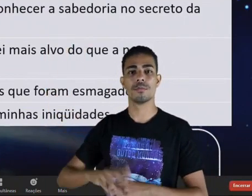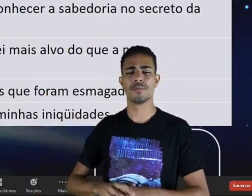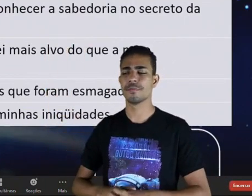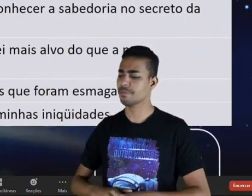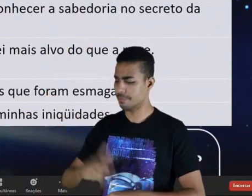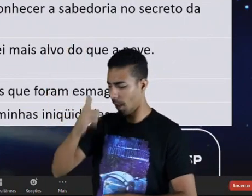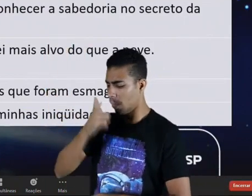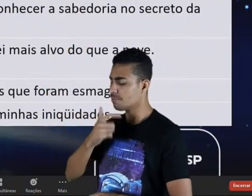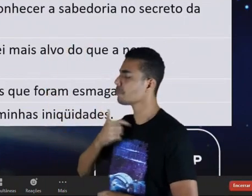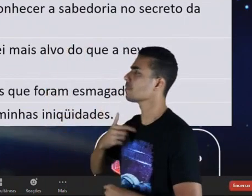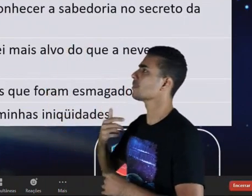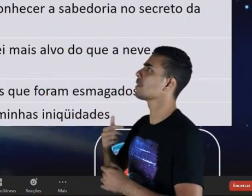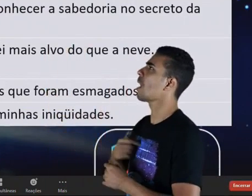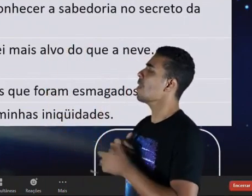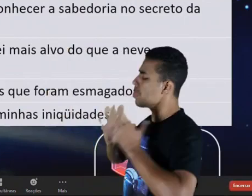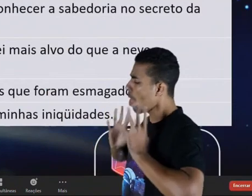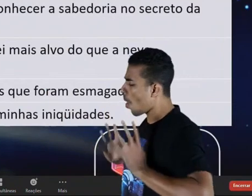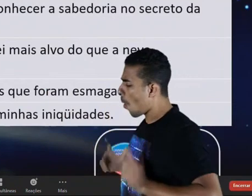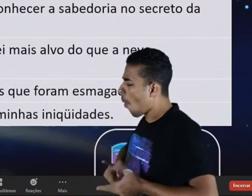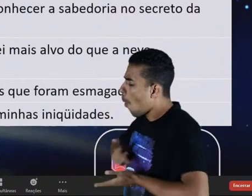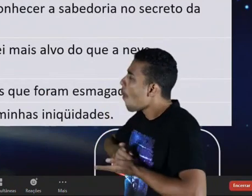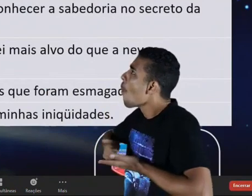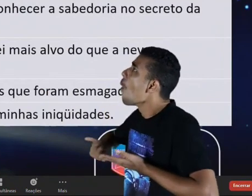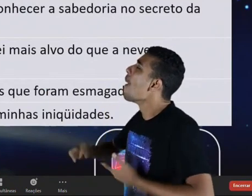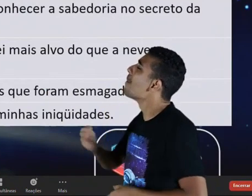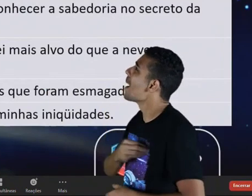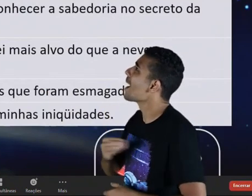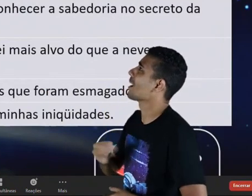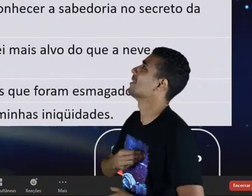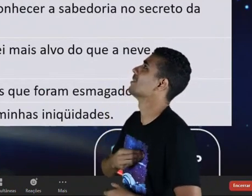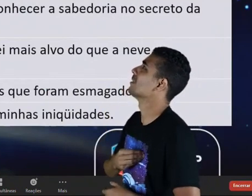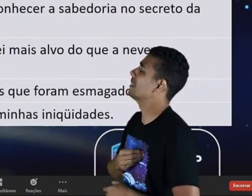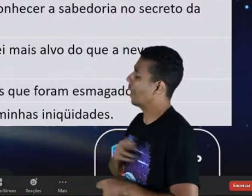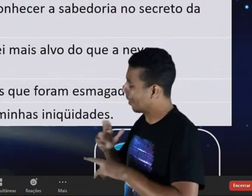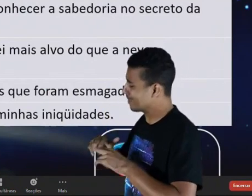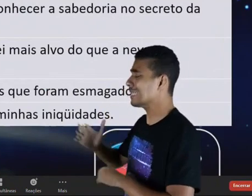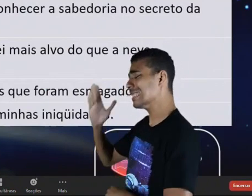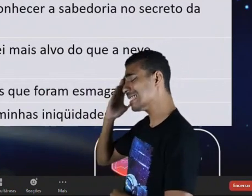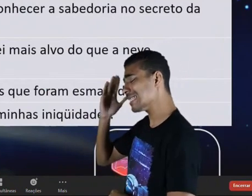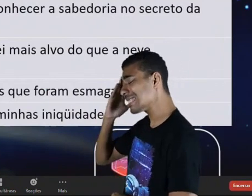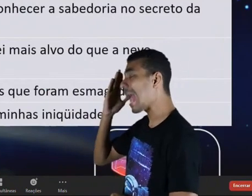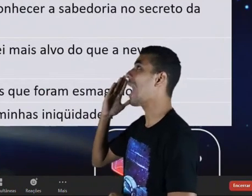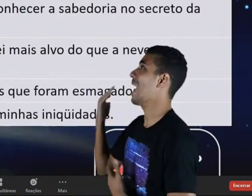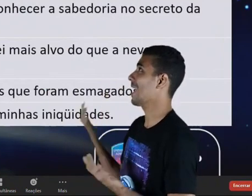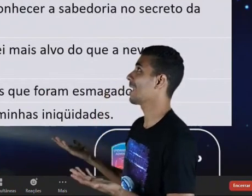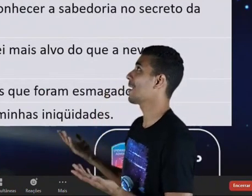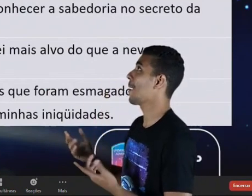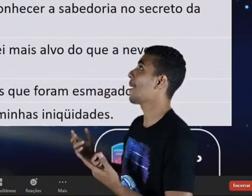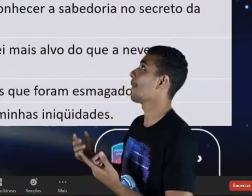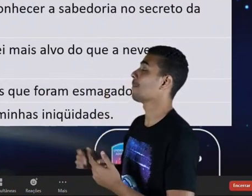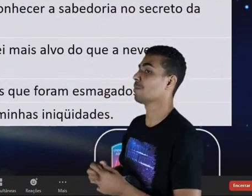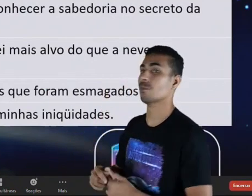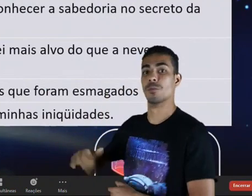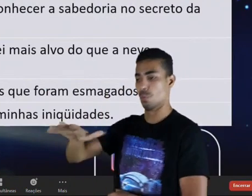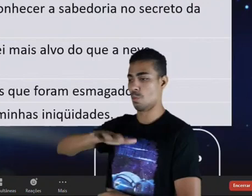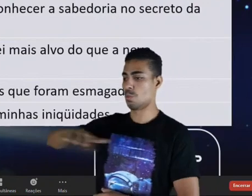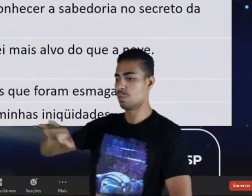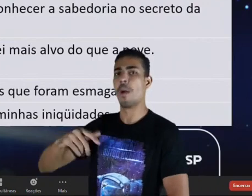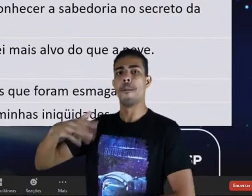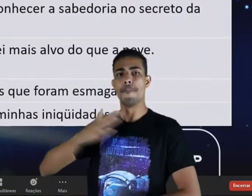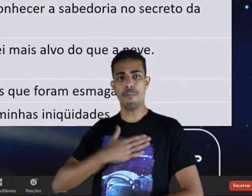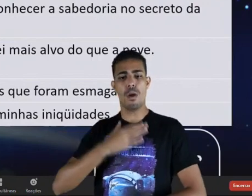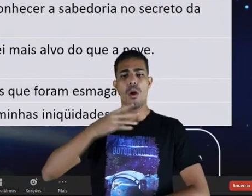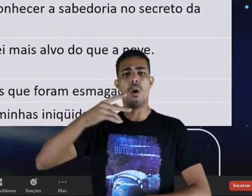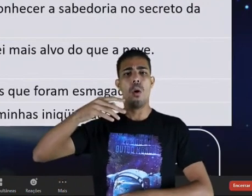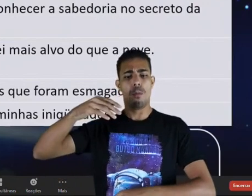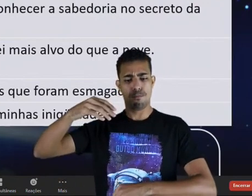iniquidade, purifica o meu pecado. Pois eu conheço as minhas transgressões, meu pecado está sempre diante